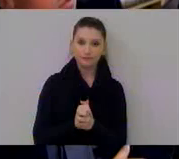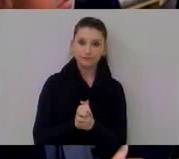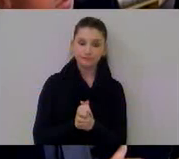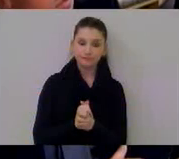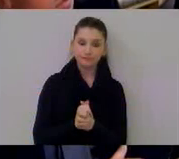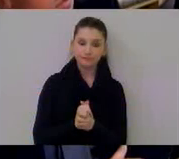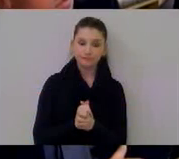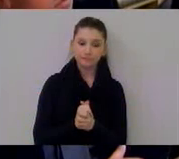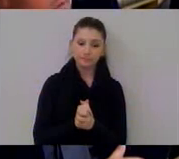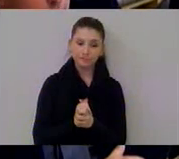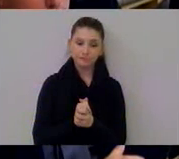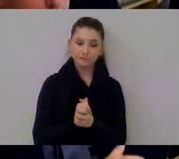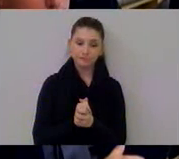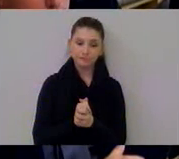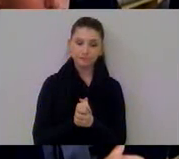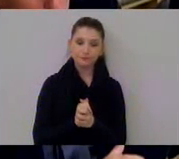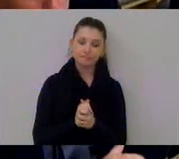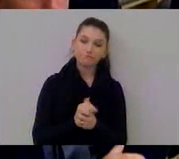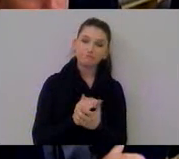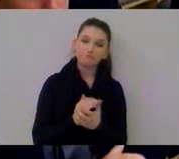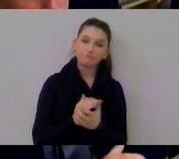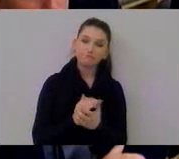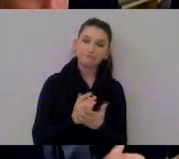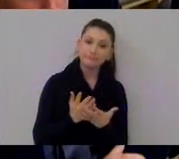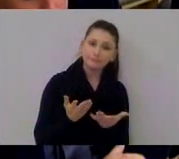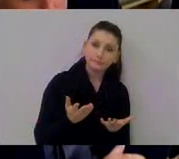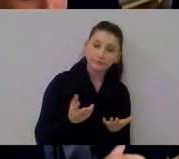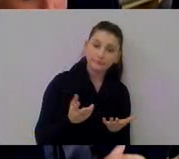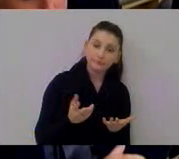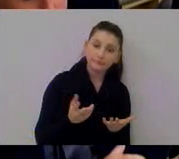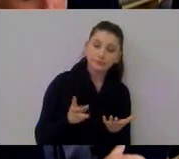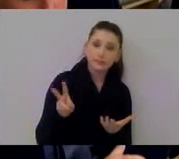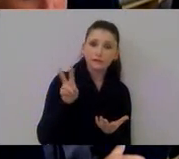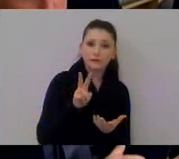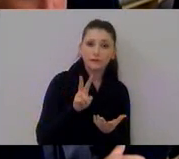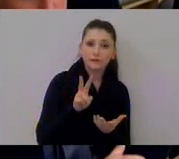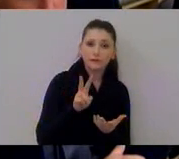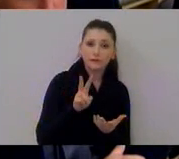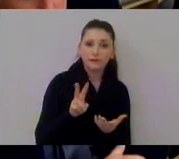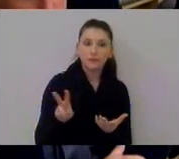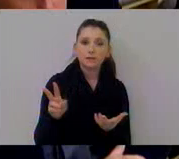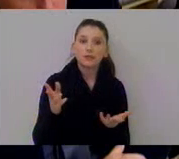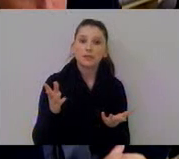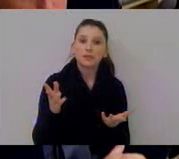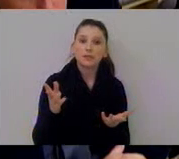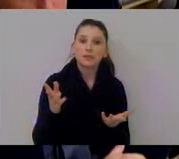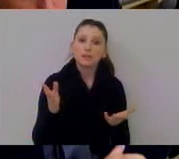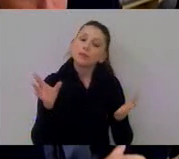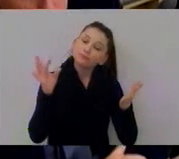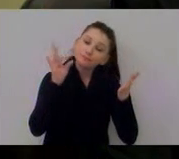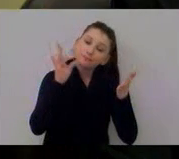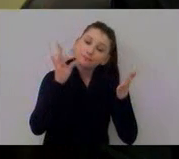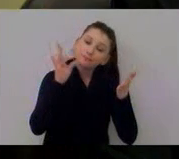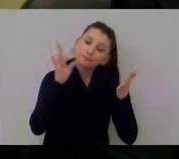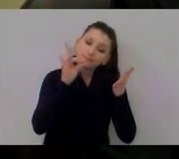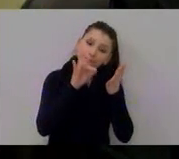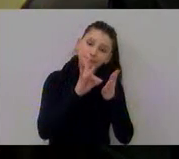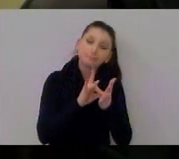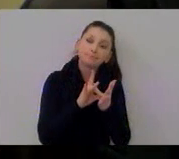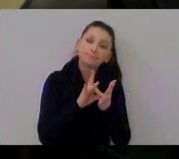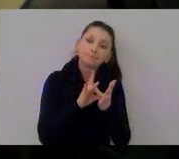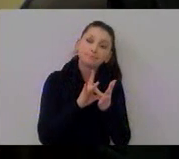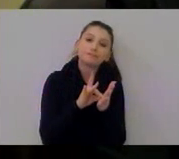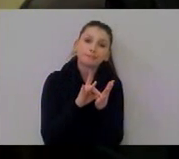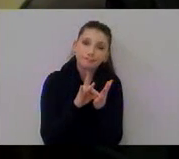Bem, caros senhores, esta é a realidade de uma pequena parte da